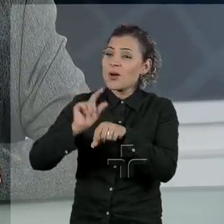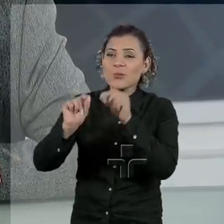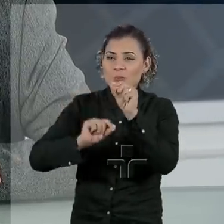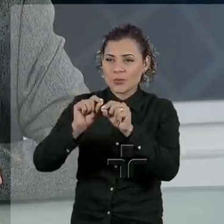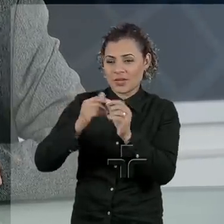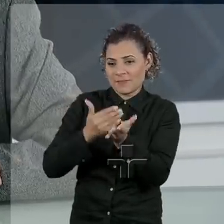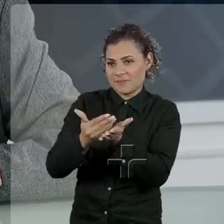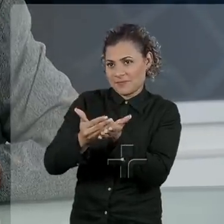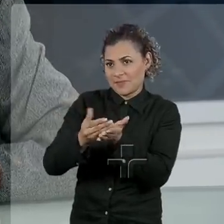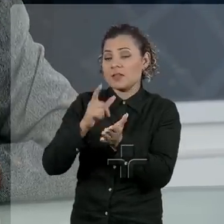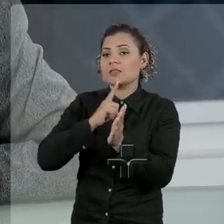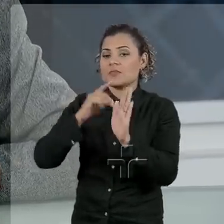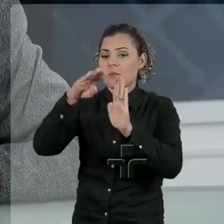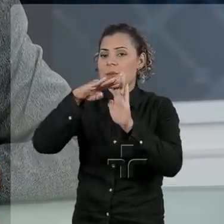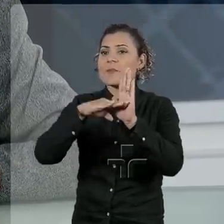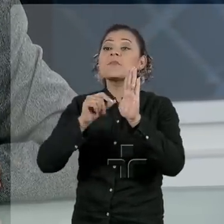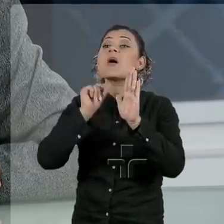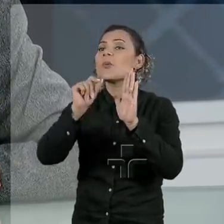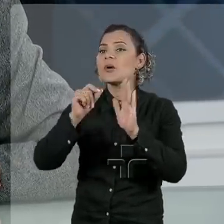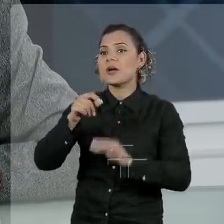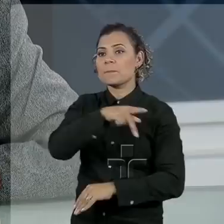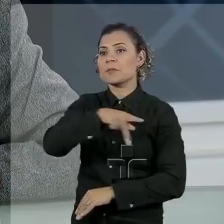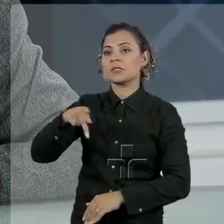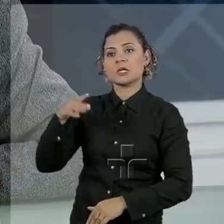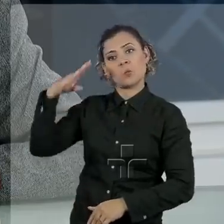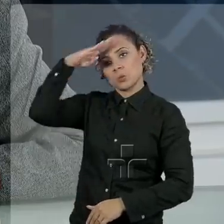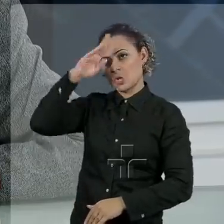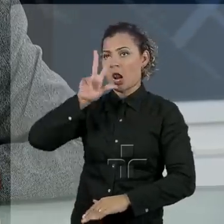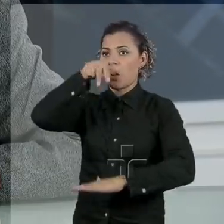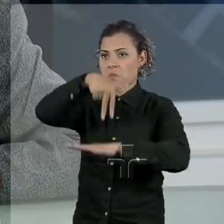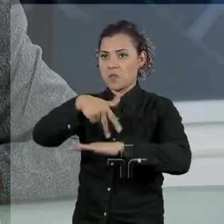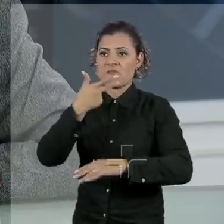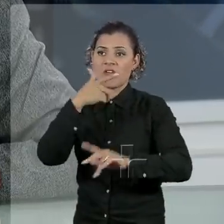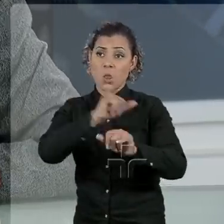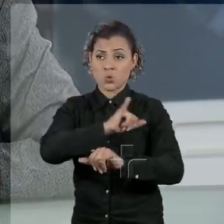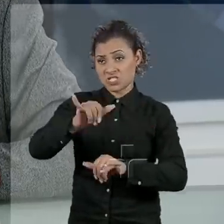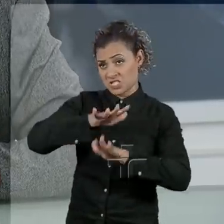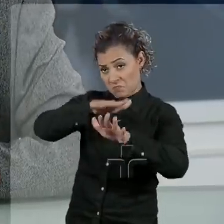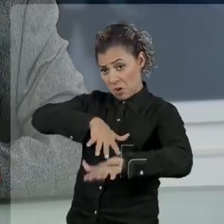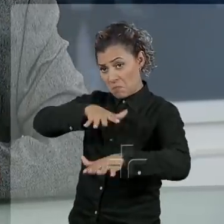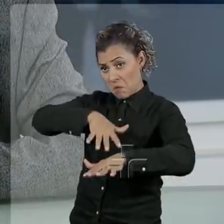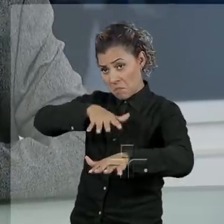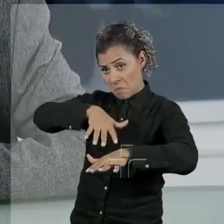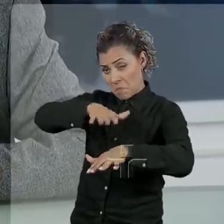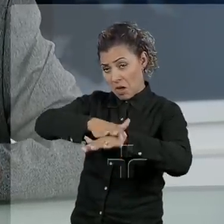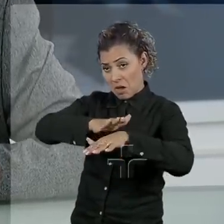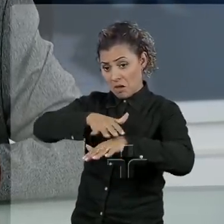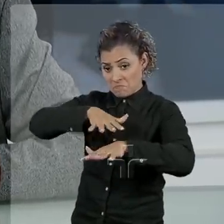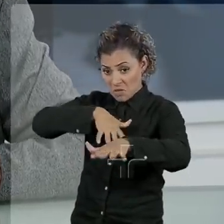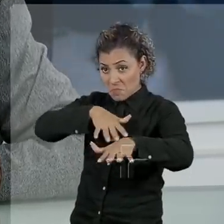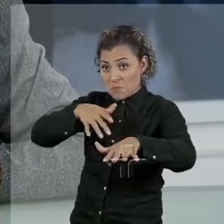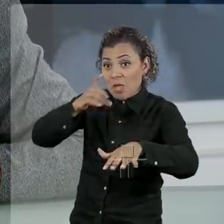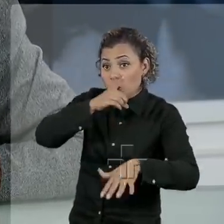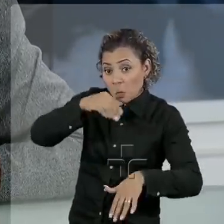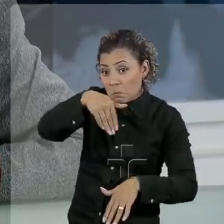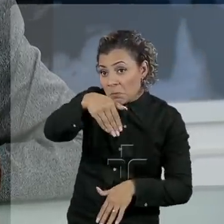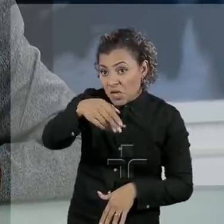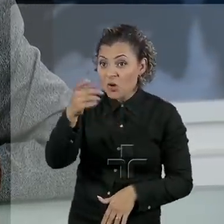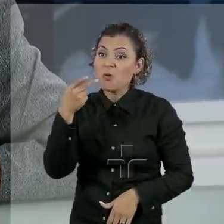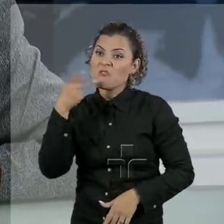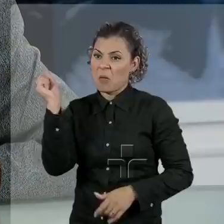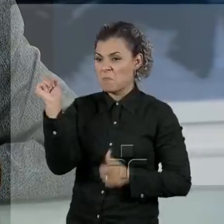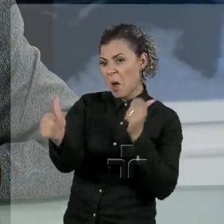quando a declaração do Bolsonaro de que quem vai à manifestação... Isso, né? Quem vai à manifestação amanhã... Para falar mal